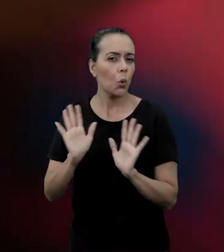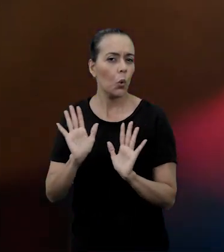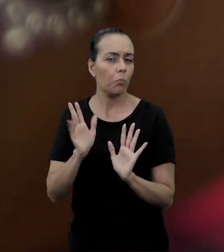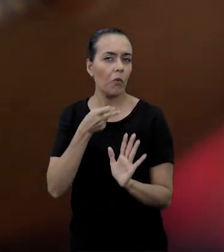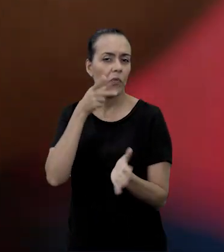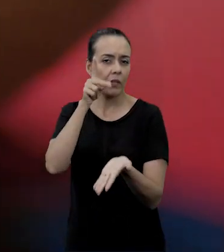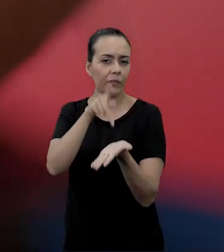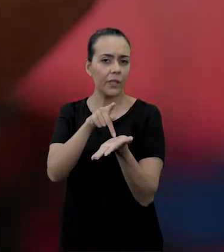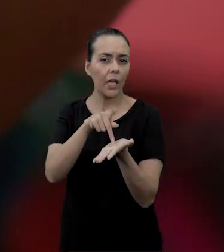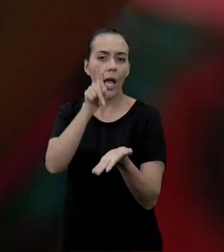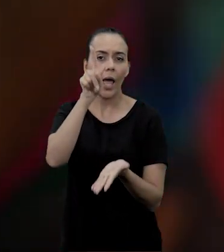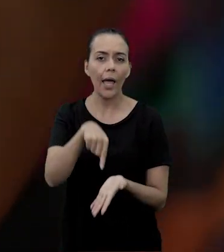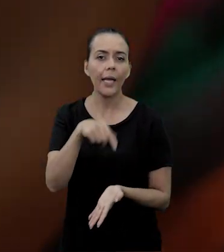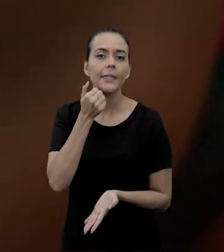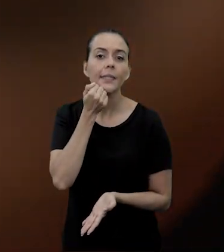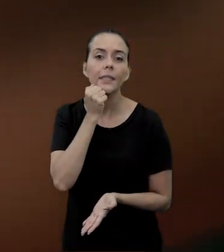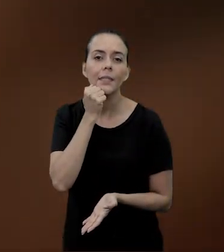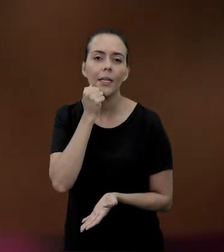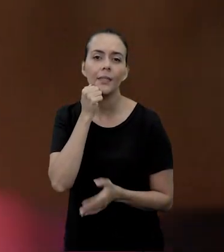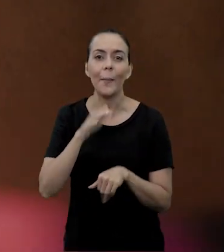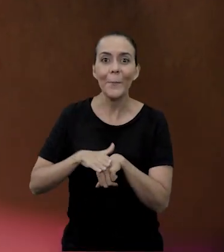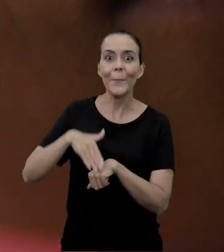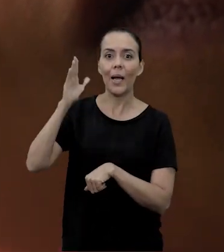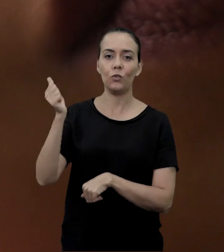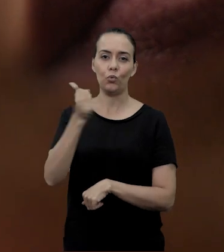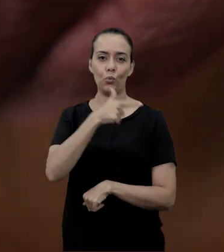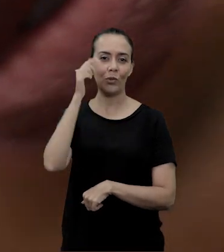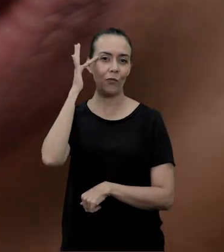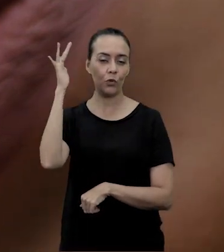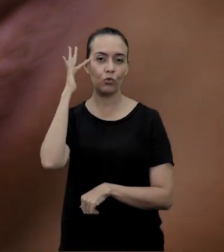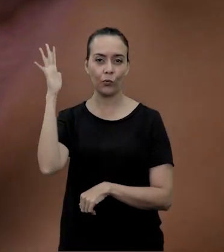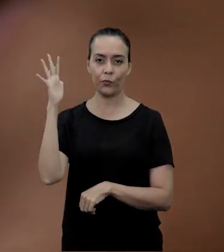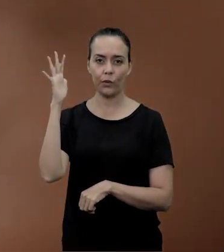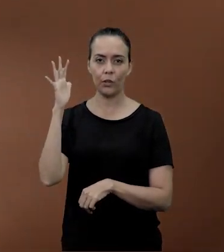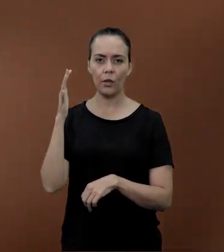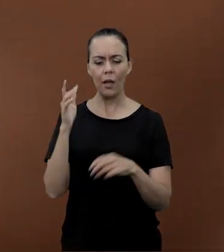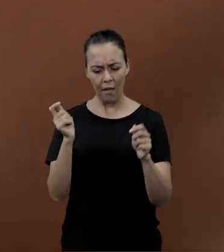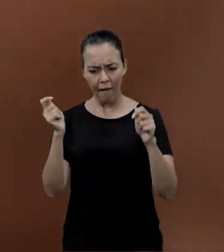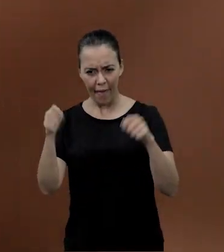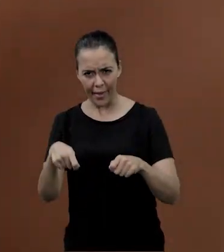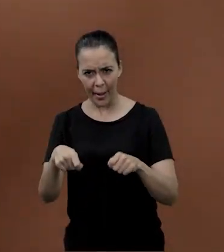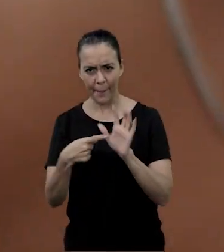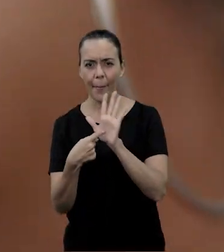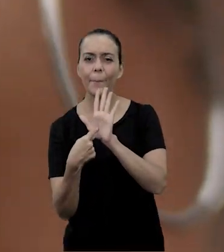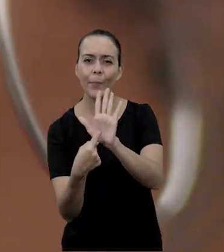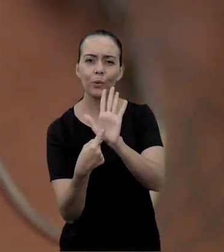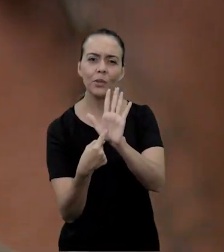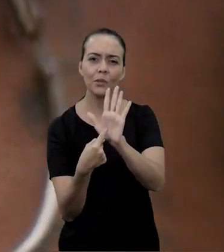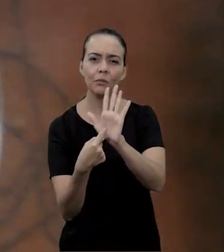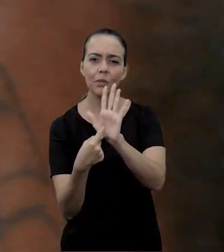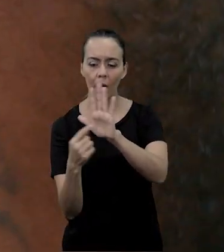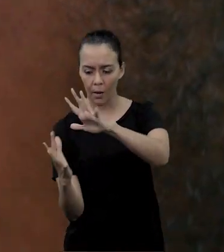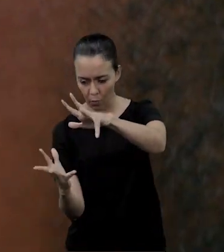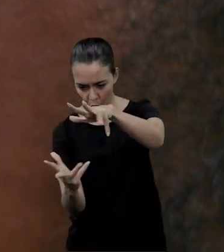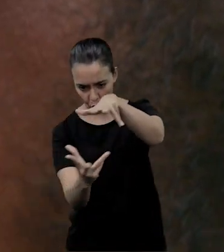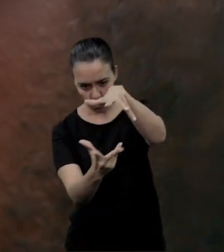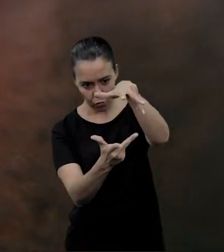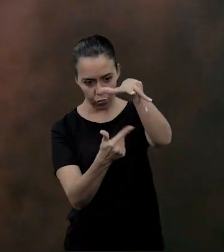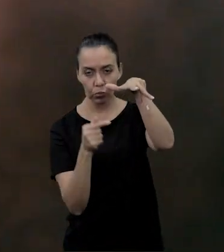mais francamente à ciência do que à filosofia. Ser capaz de nos dizer como o mundo